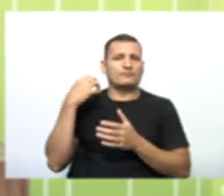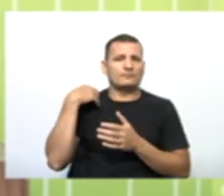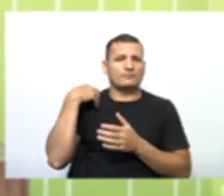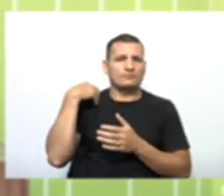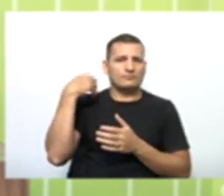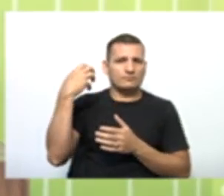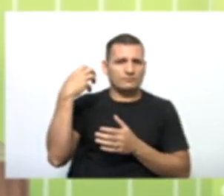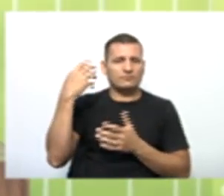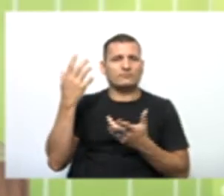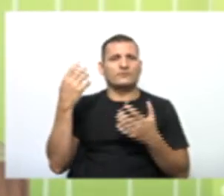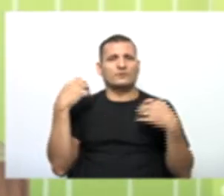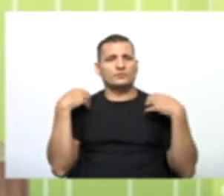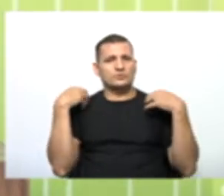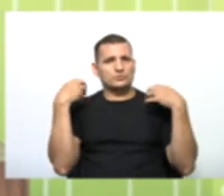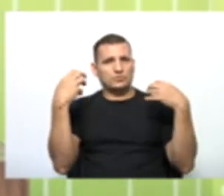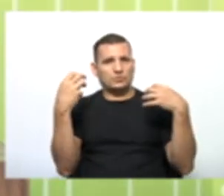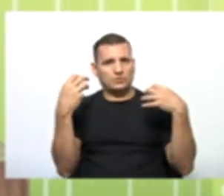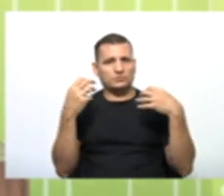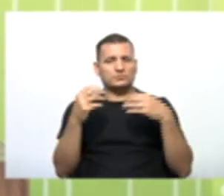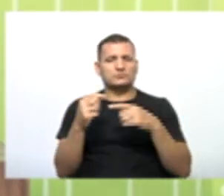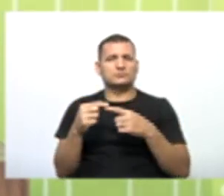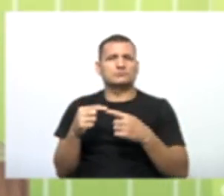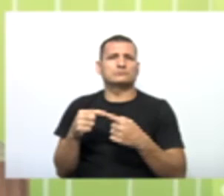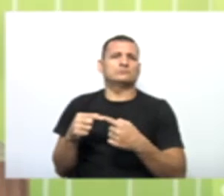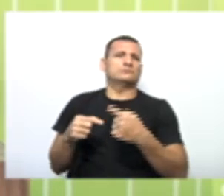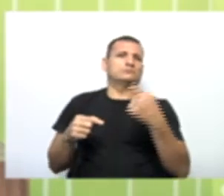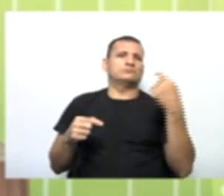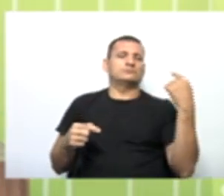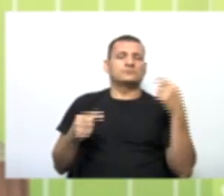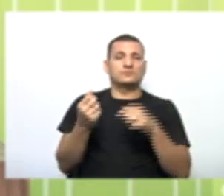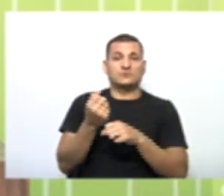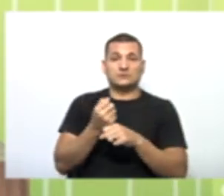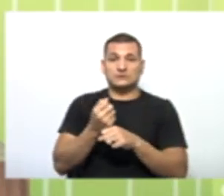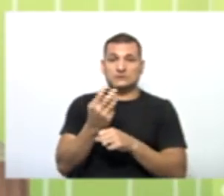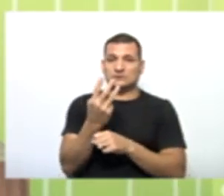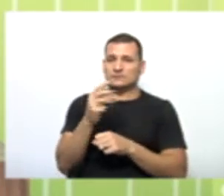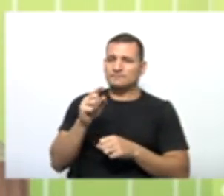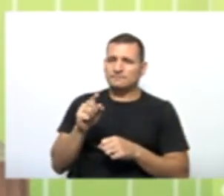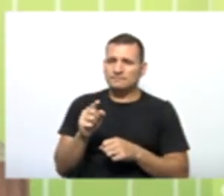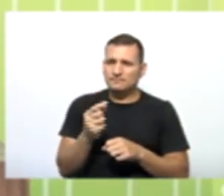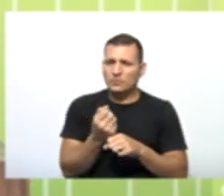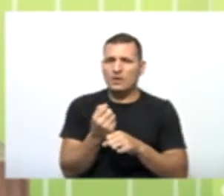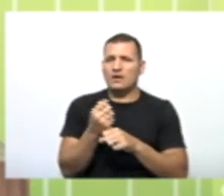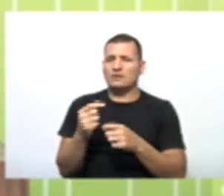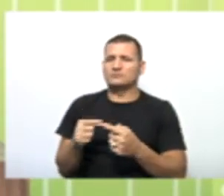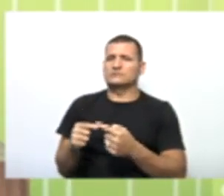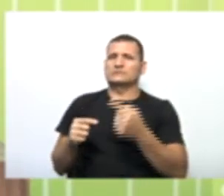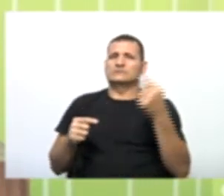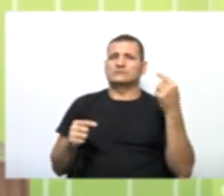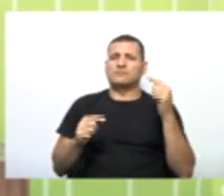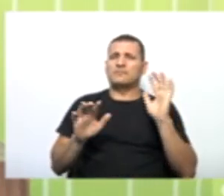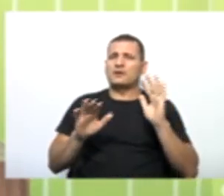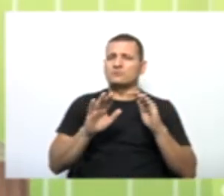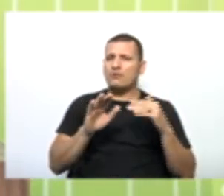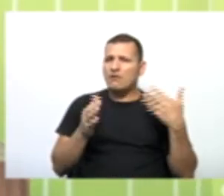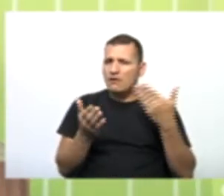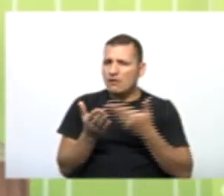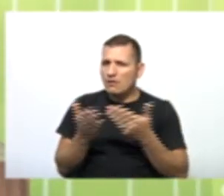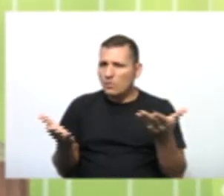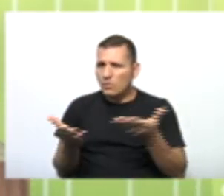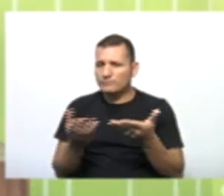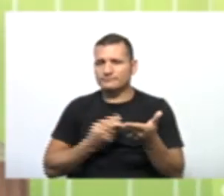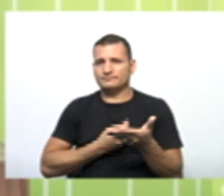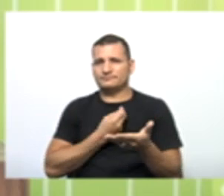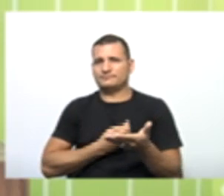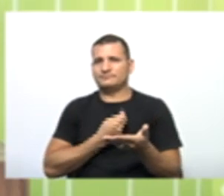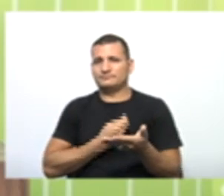sido feito há mais de 3.000 anos atrás, até hoje é presente na nossa sociedade, até